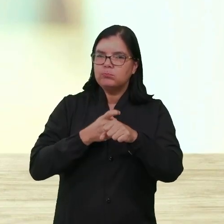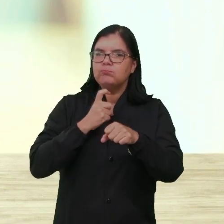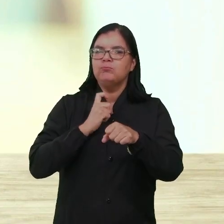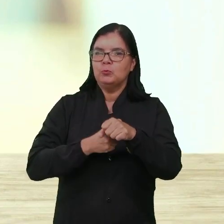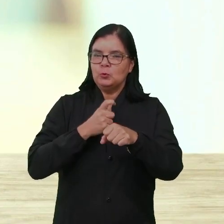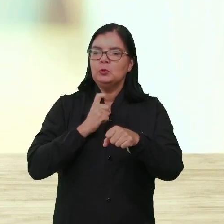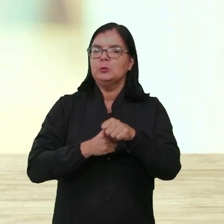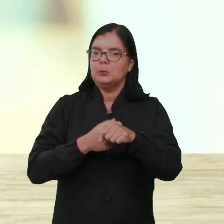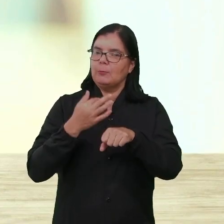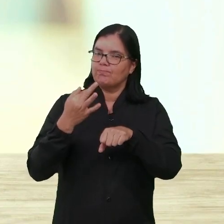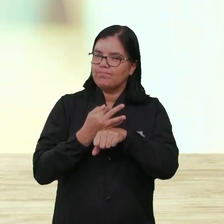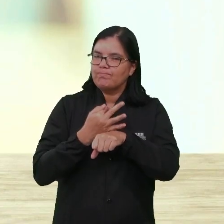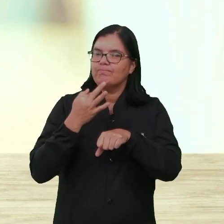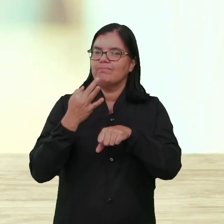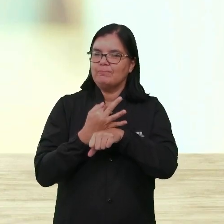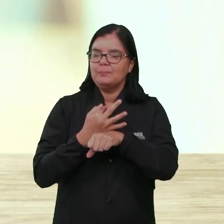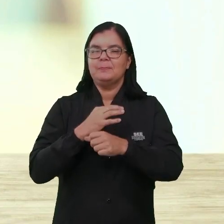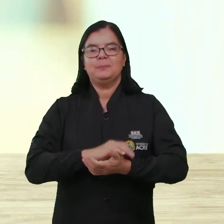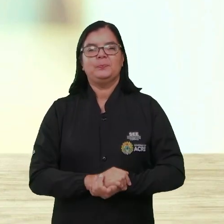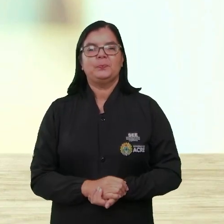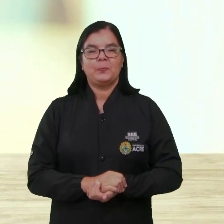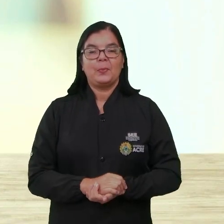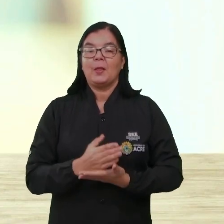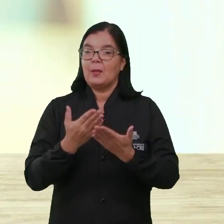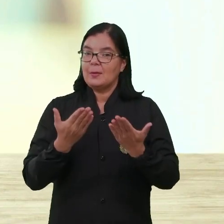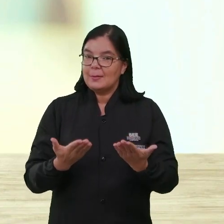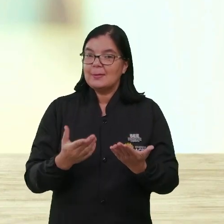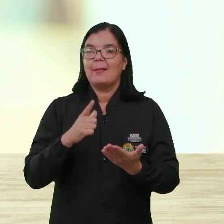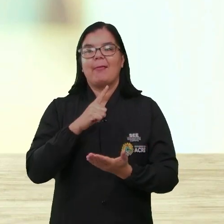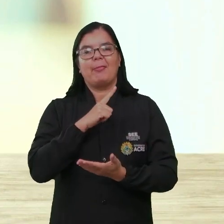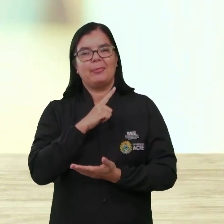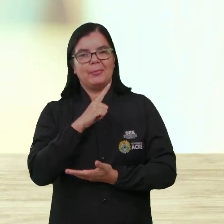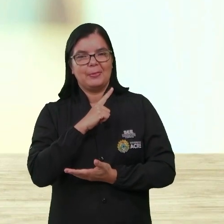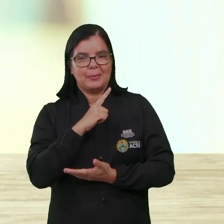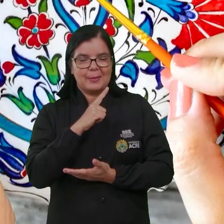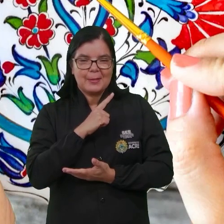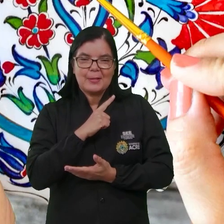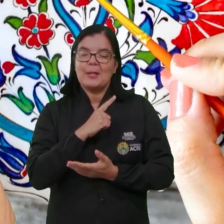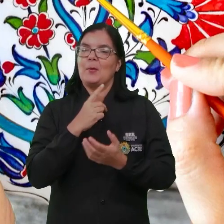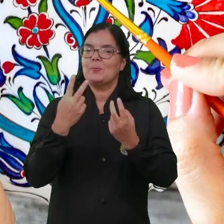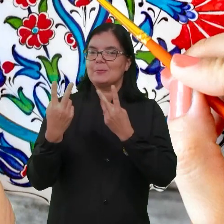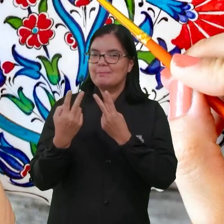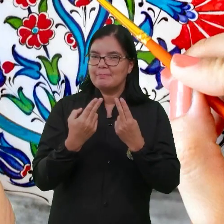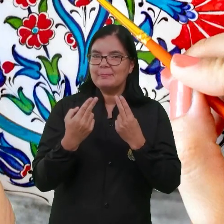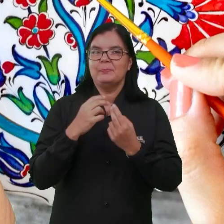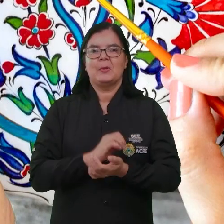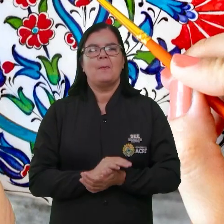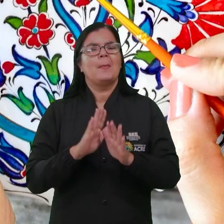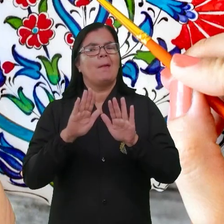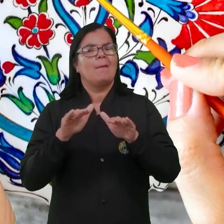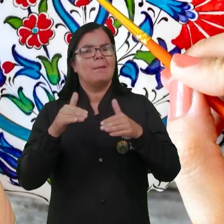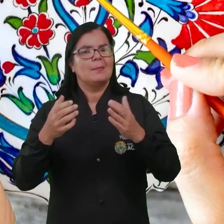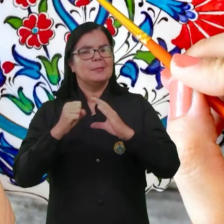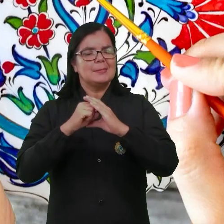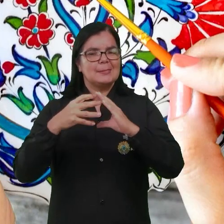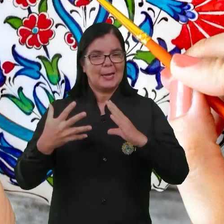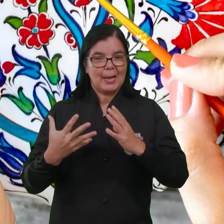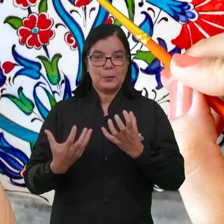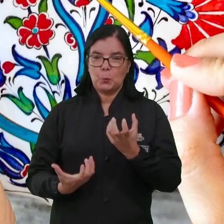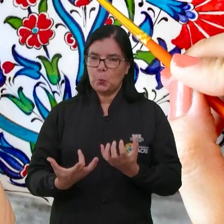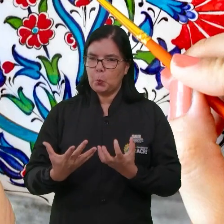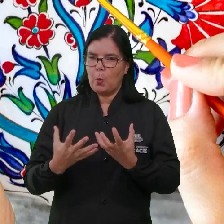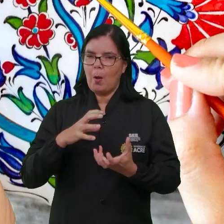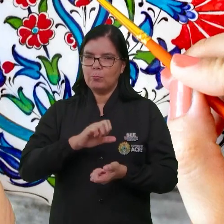rígidos, duros e resistentes. Né? Então, isso que eles têm aí em comum. Né? E quais são as características ali